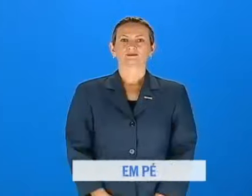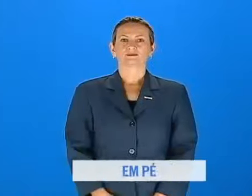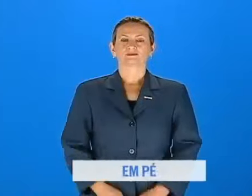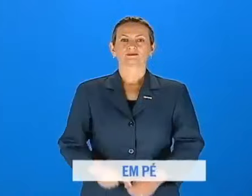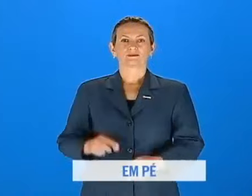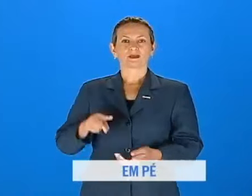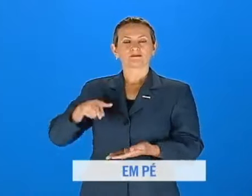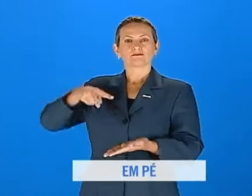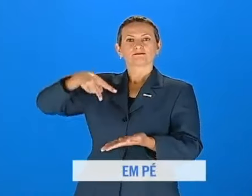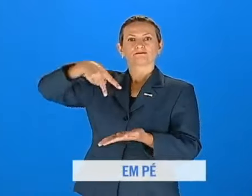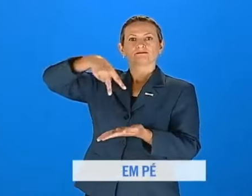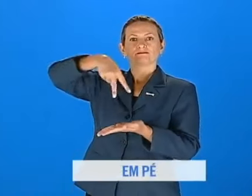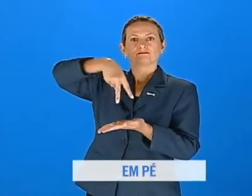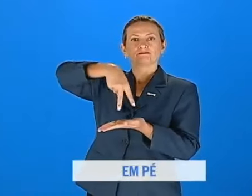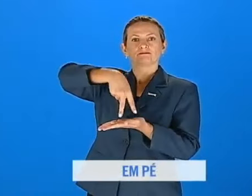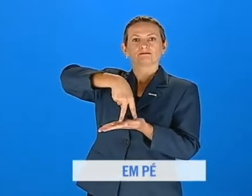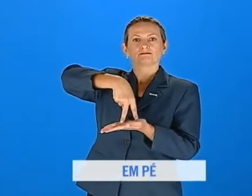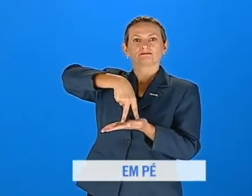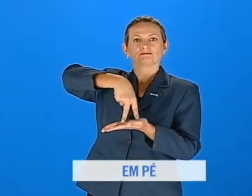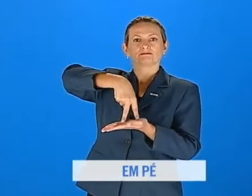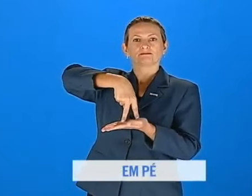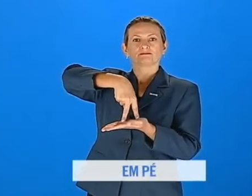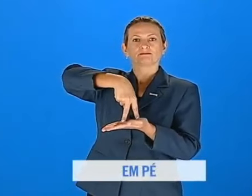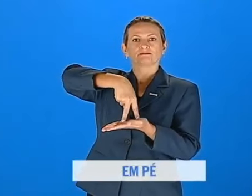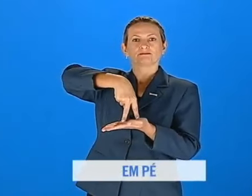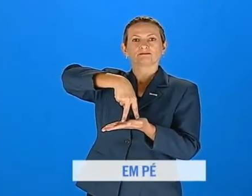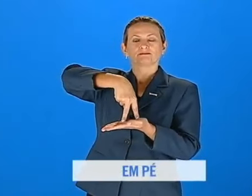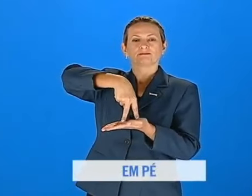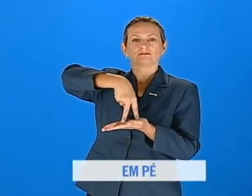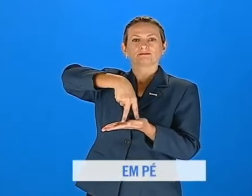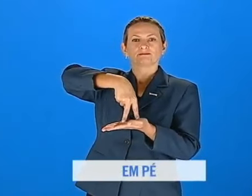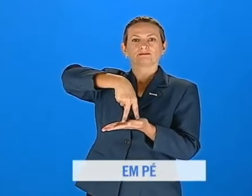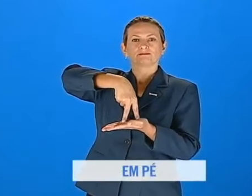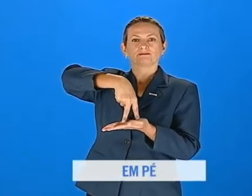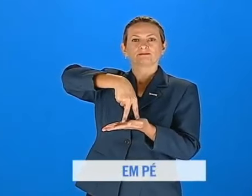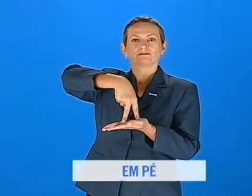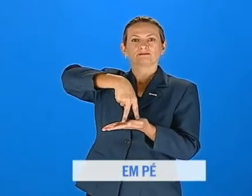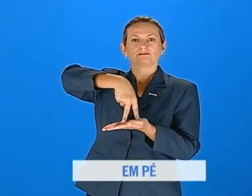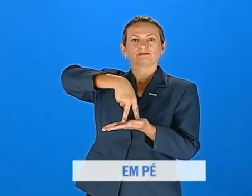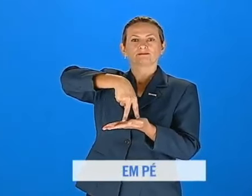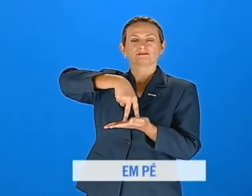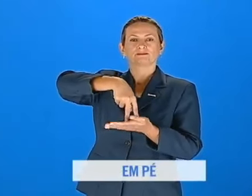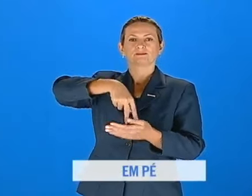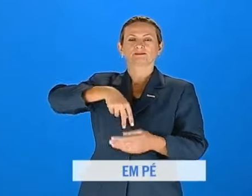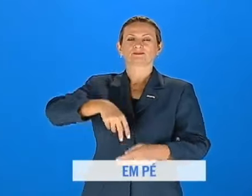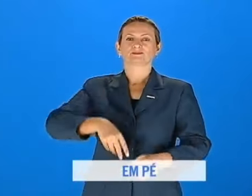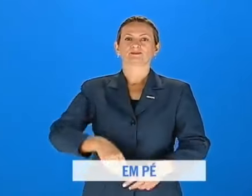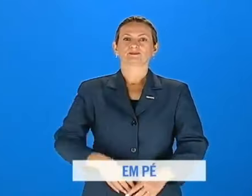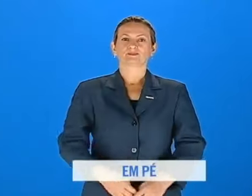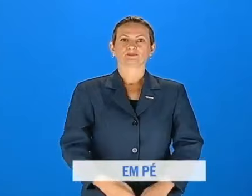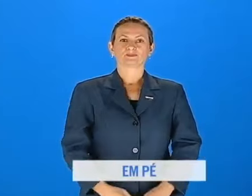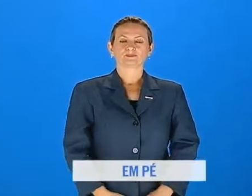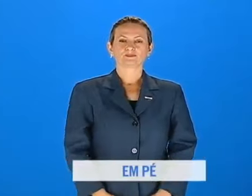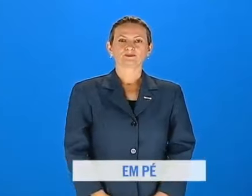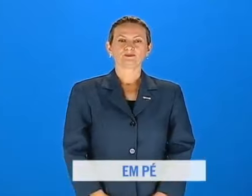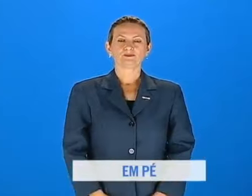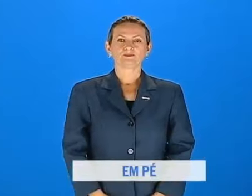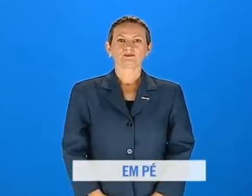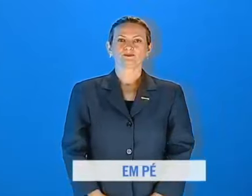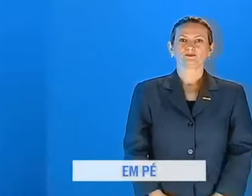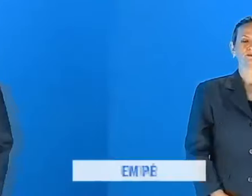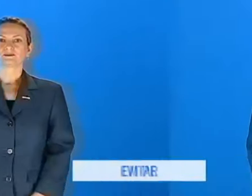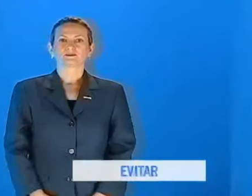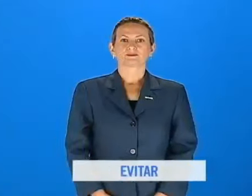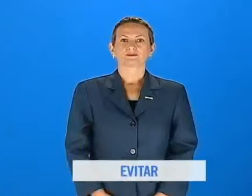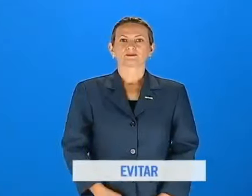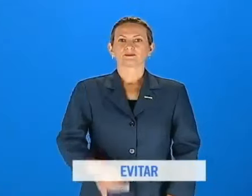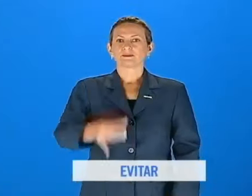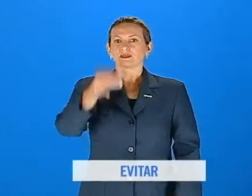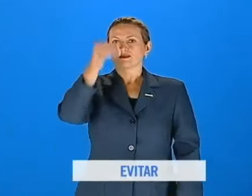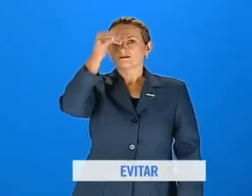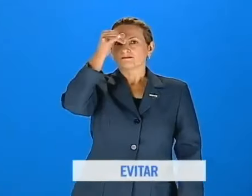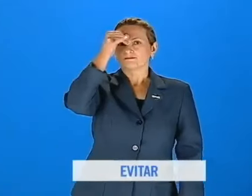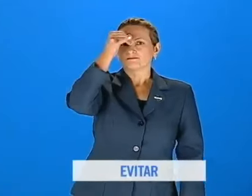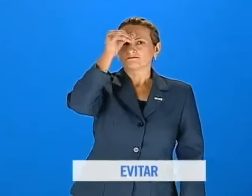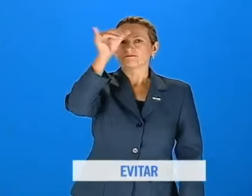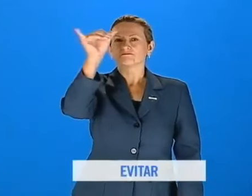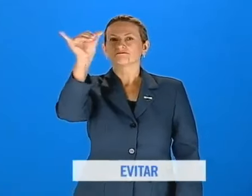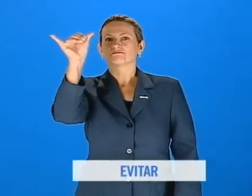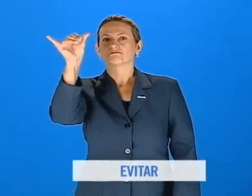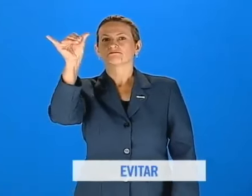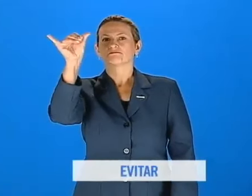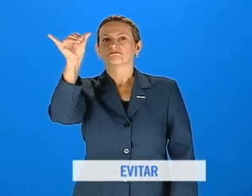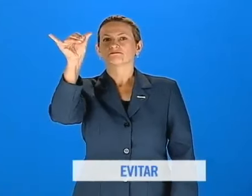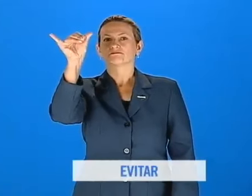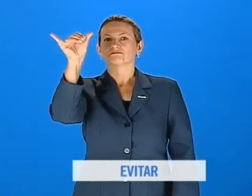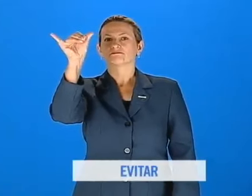e em pé não possuem movimento. Já os sinais